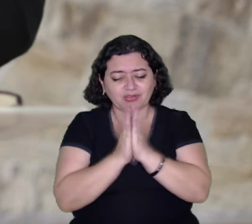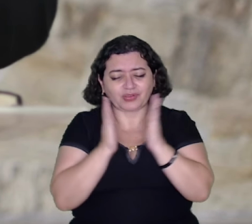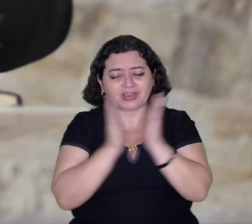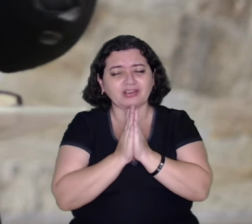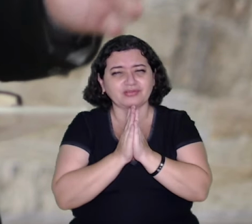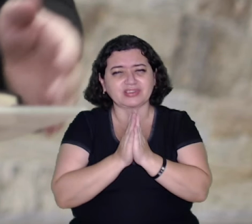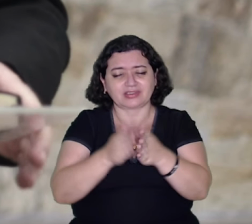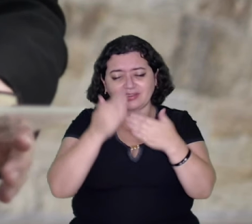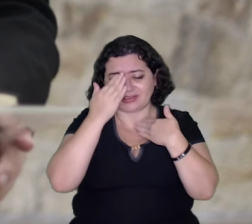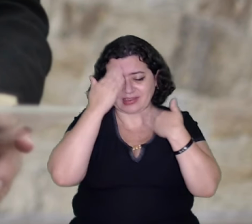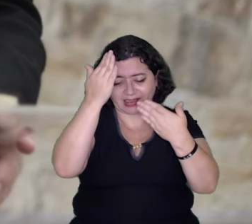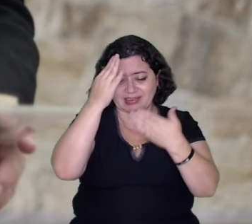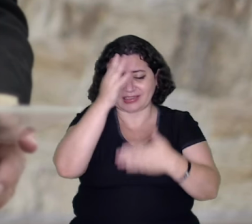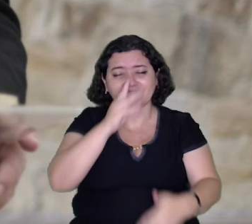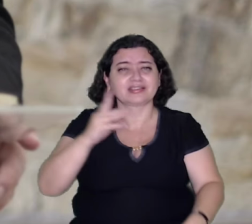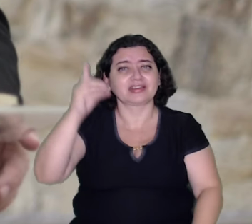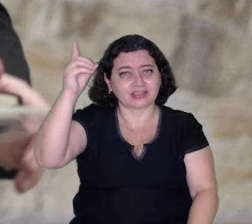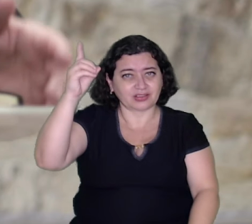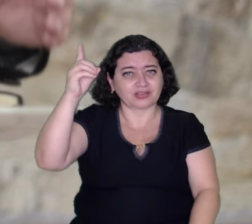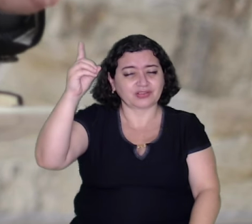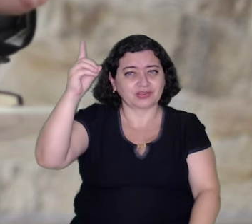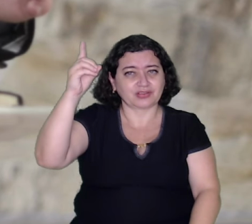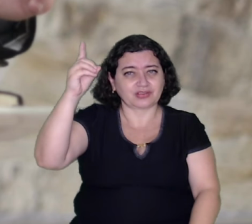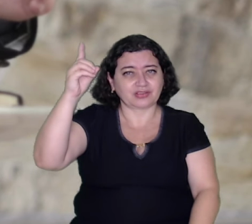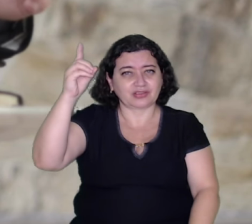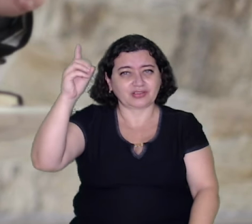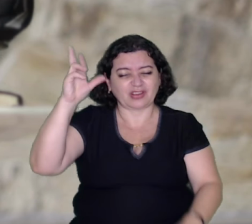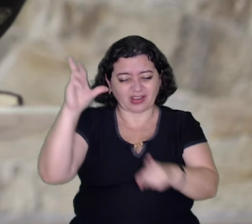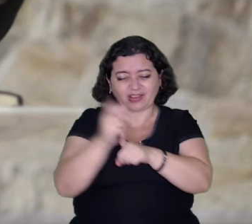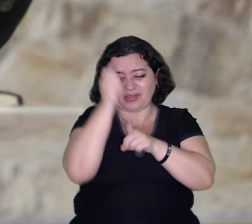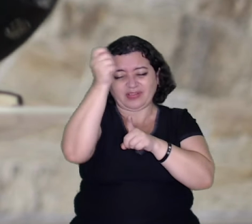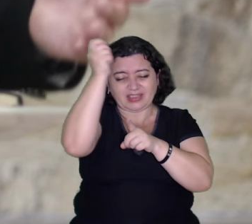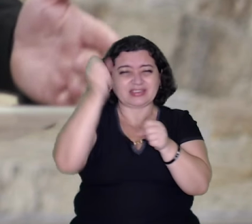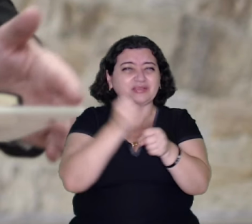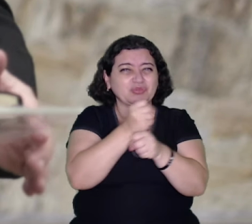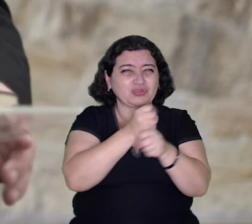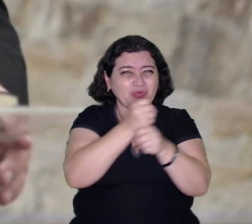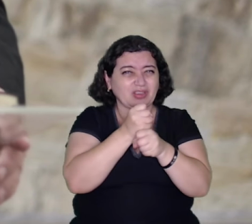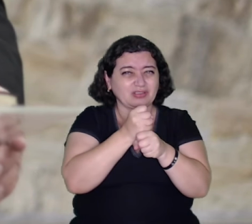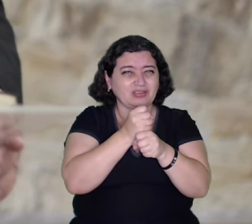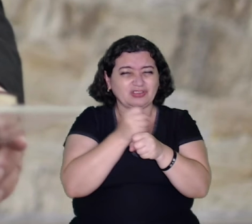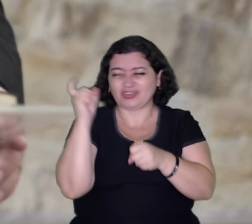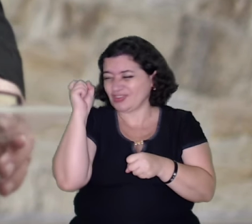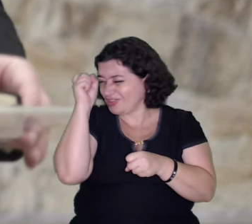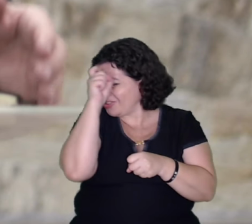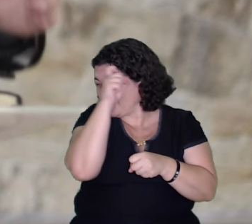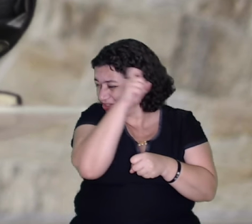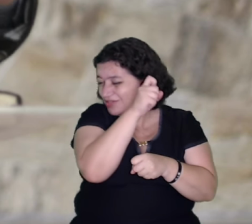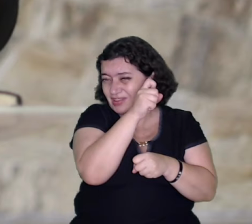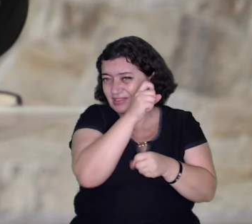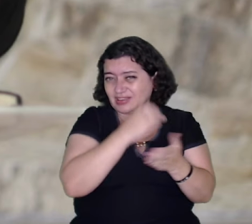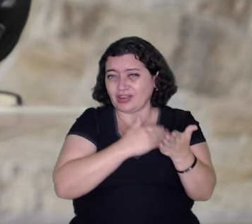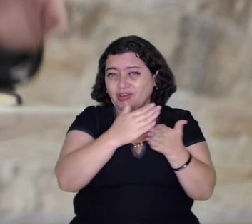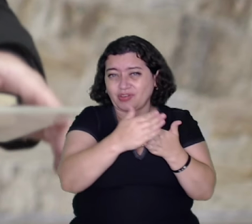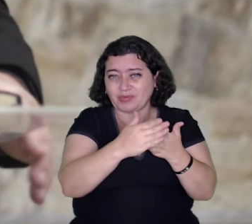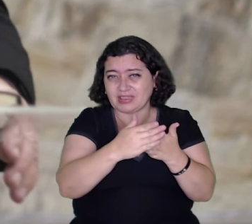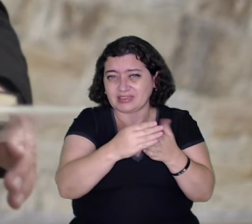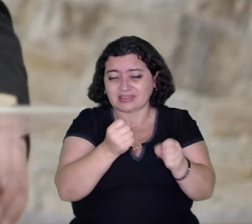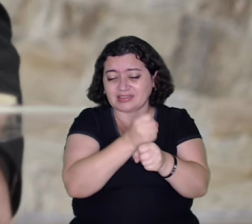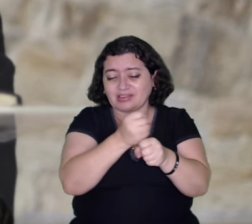e agradecer a Deus. Vencemos um ano, foi muito difícil. Vamos começar um novo